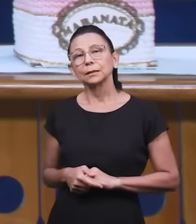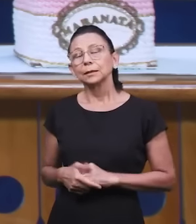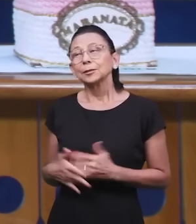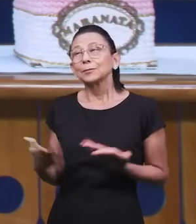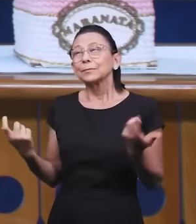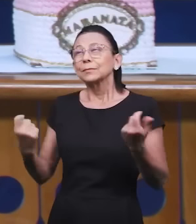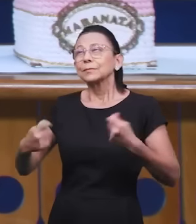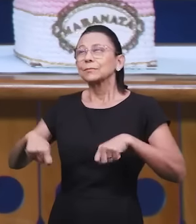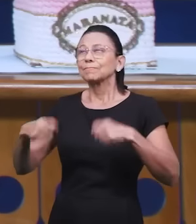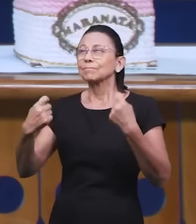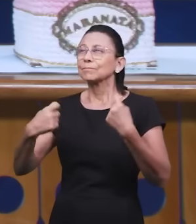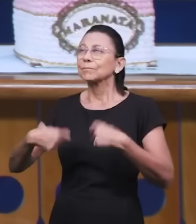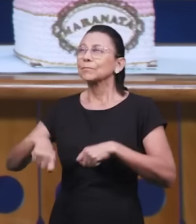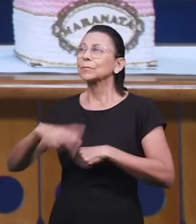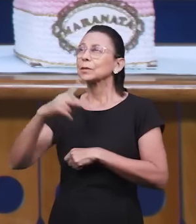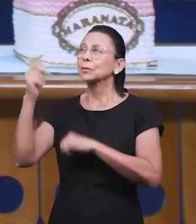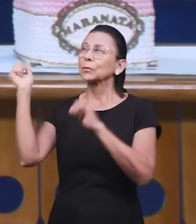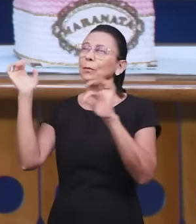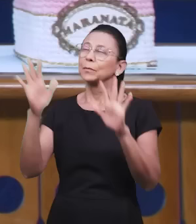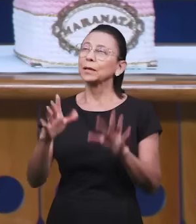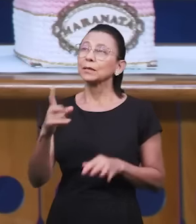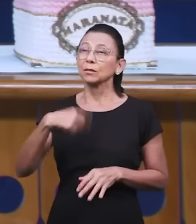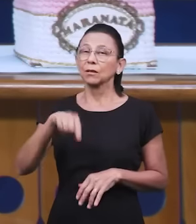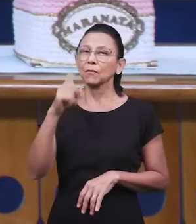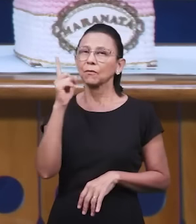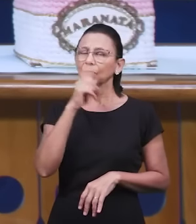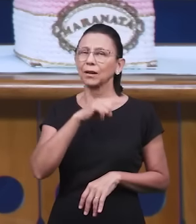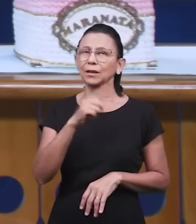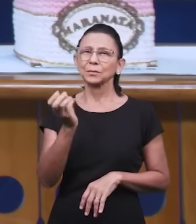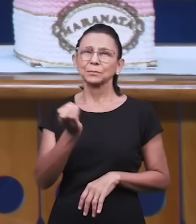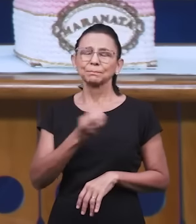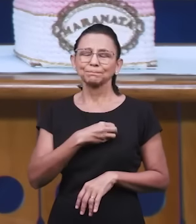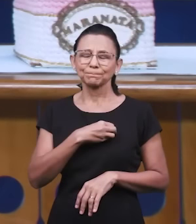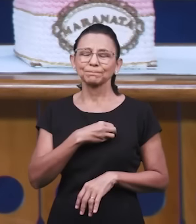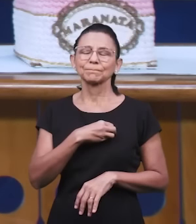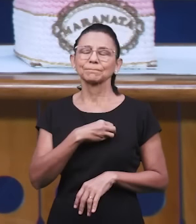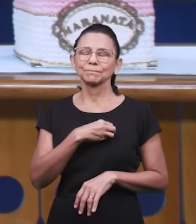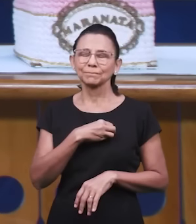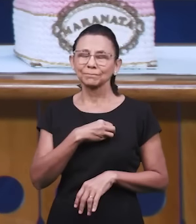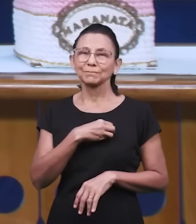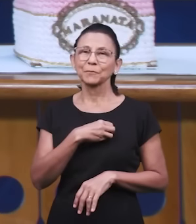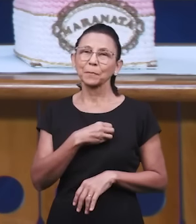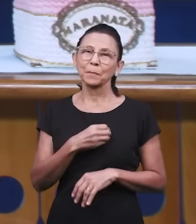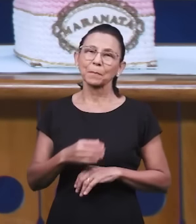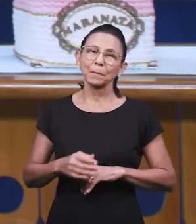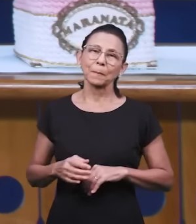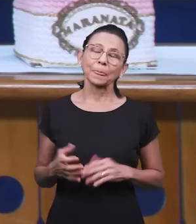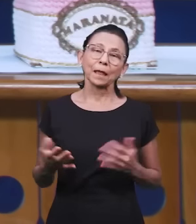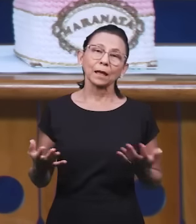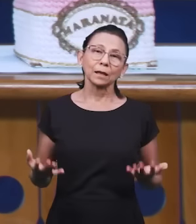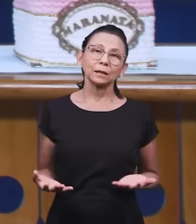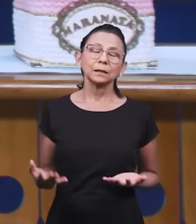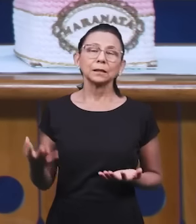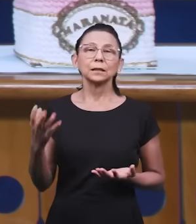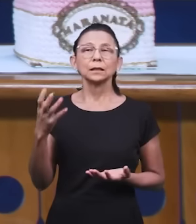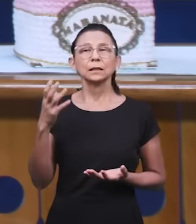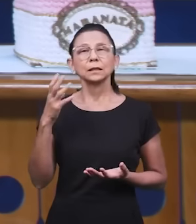fazemos, Senhor, porque precisamos desta bênção, porque somos falhos, imperfeitos, pecadores. Senhor Deus, e a partir